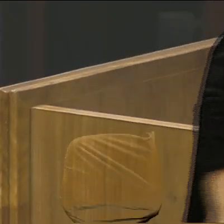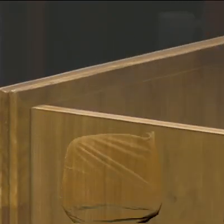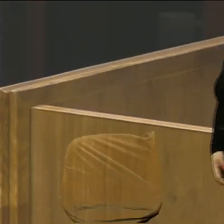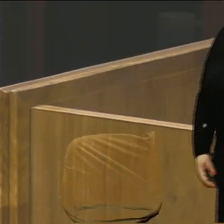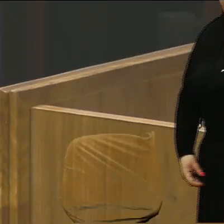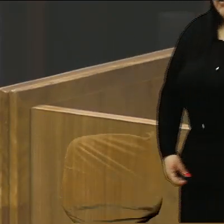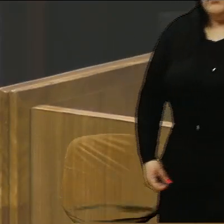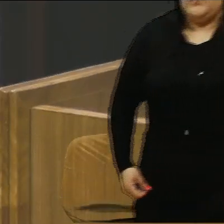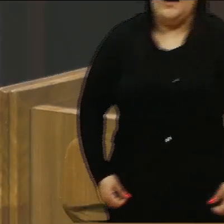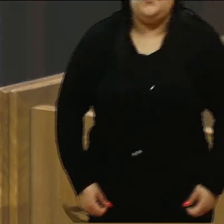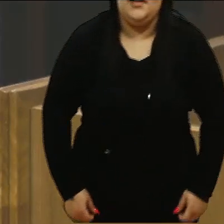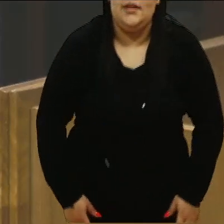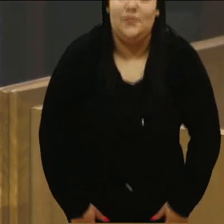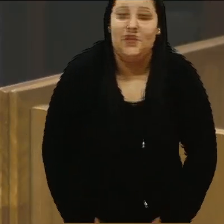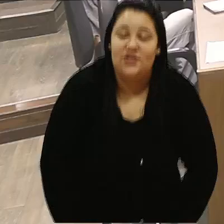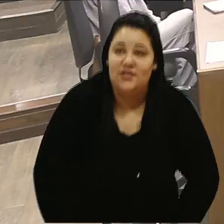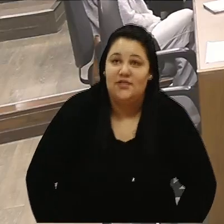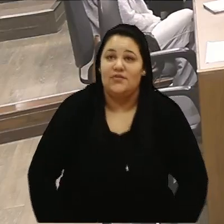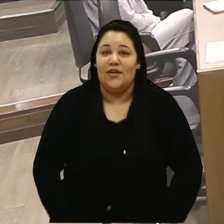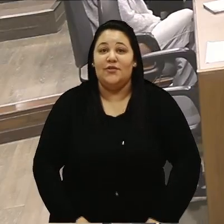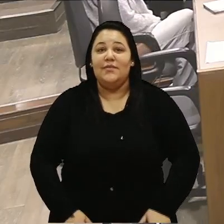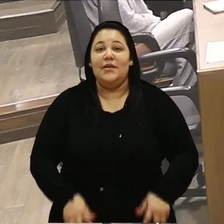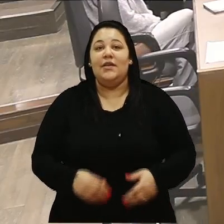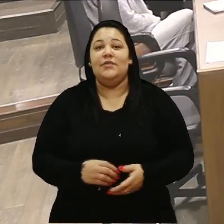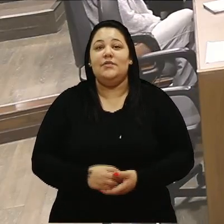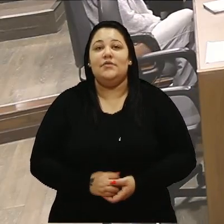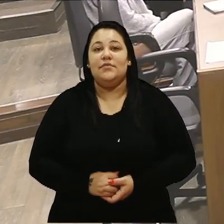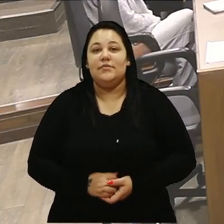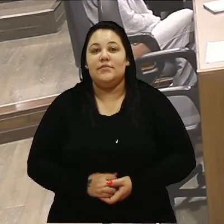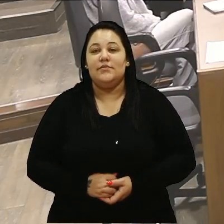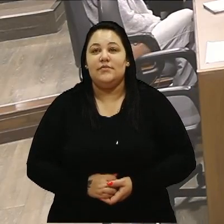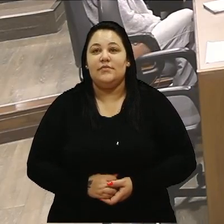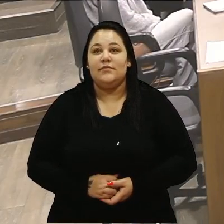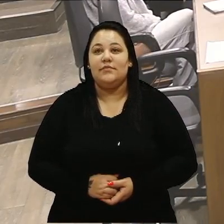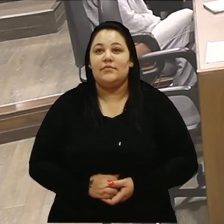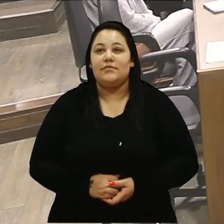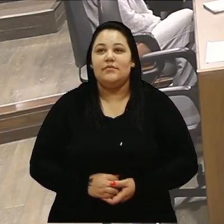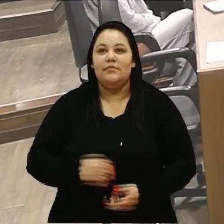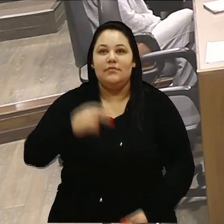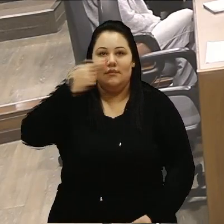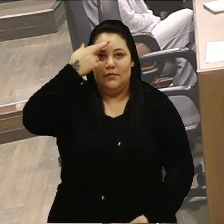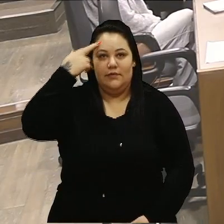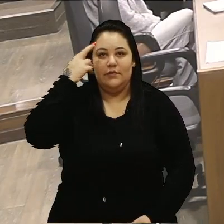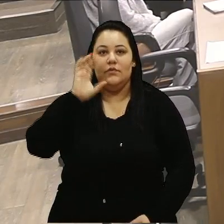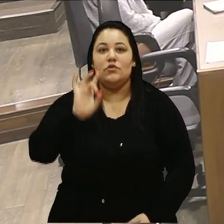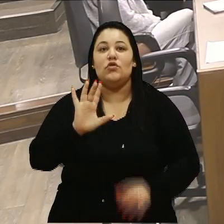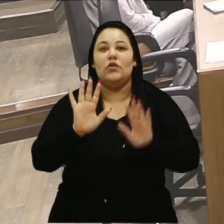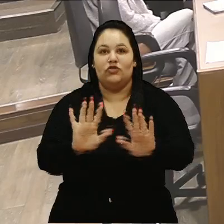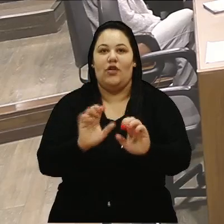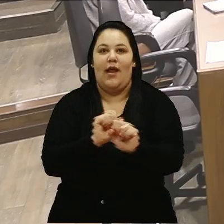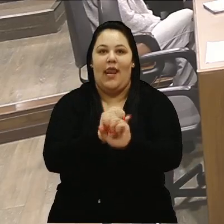primeiro? Quem foi? O vereador Rafael Bueno. Bom, vereador Daniel Santos, eu quero deixar claro o seguinte.